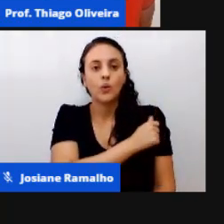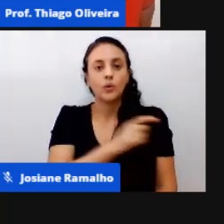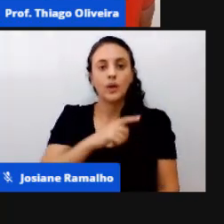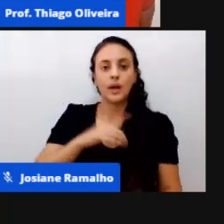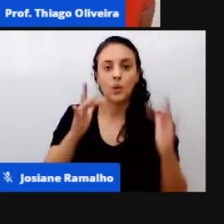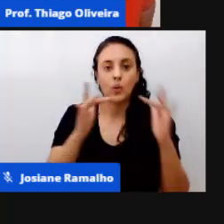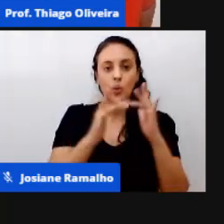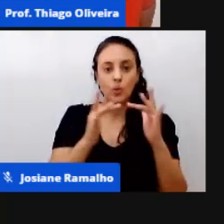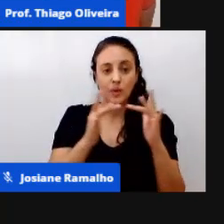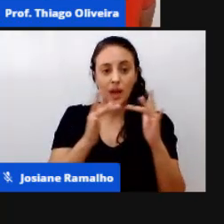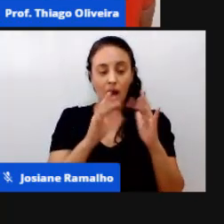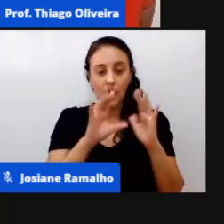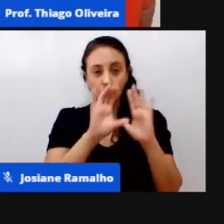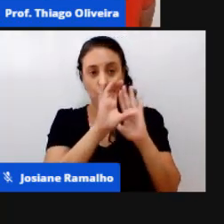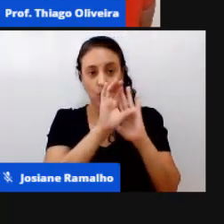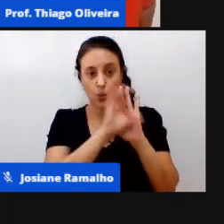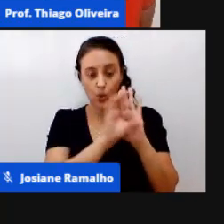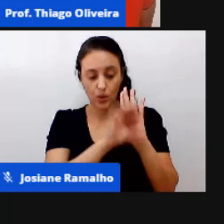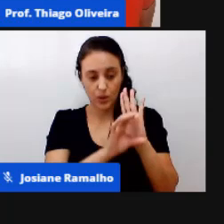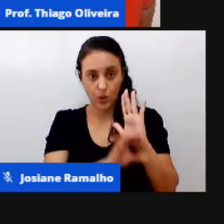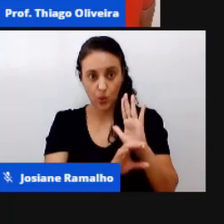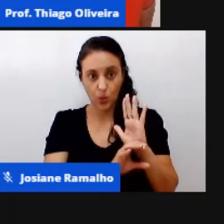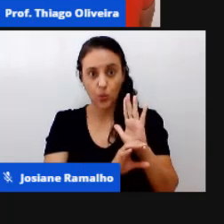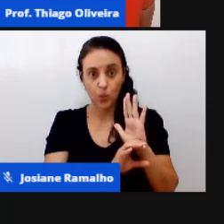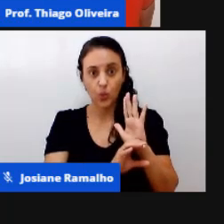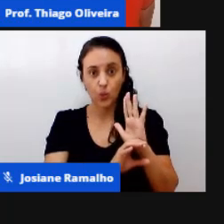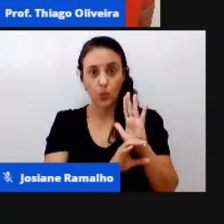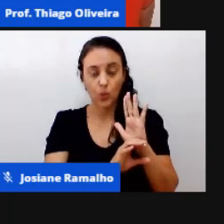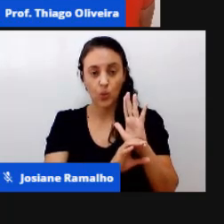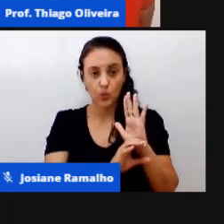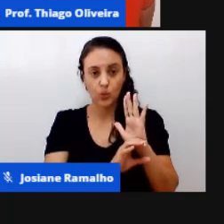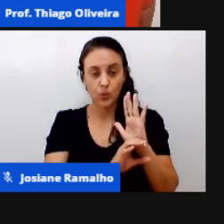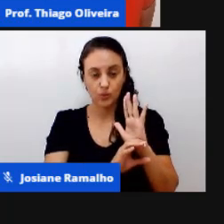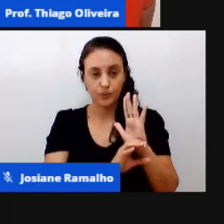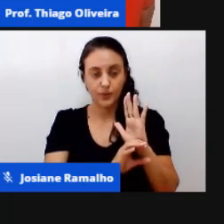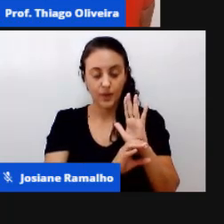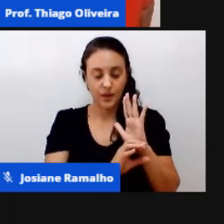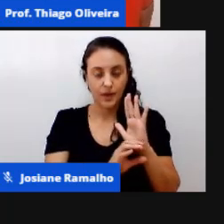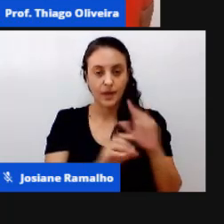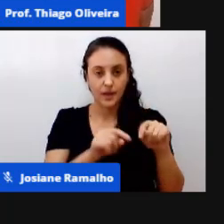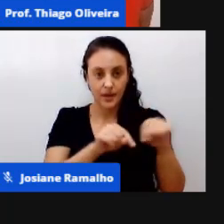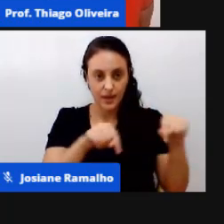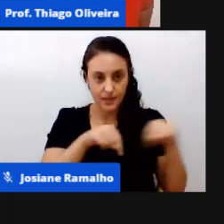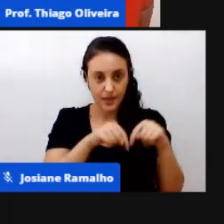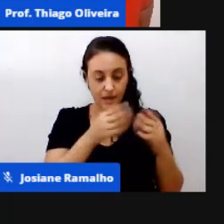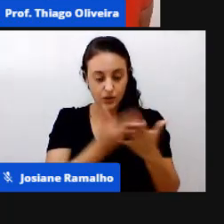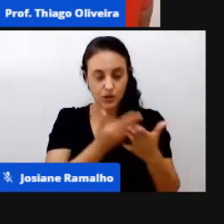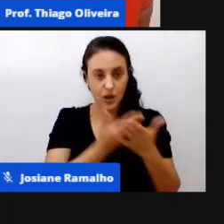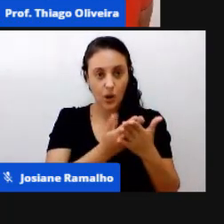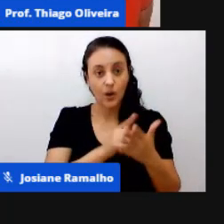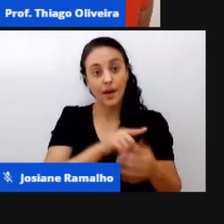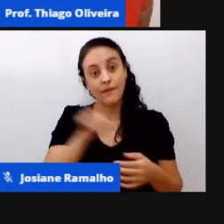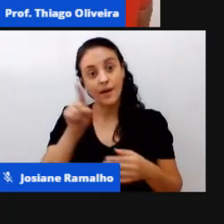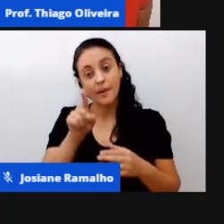e leva para casa o que aprendeu para realizar tarefas complementares. Pode passar.